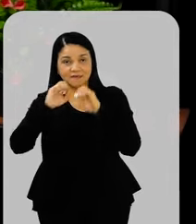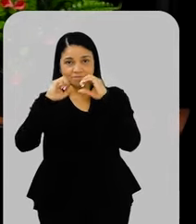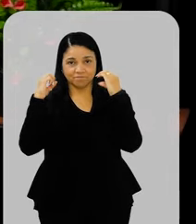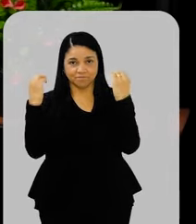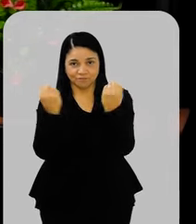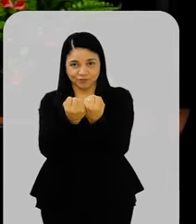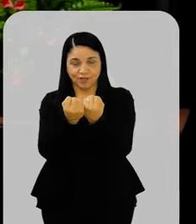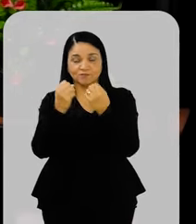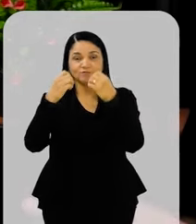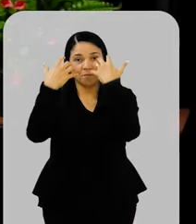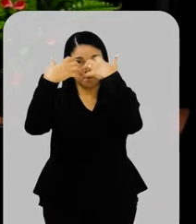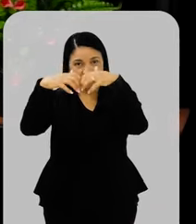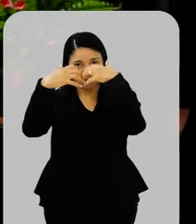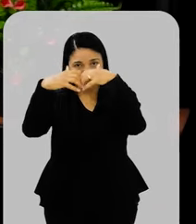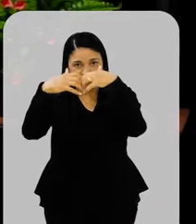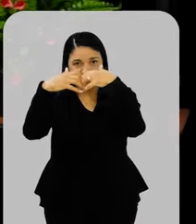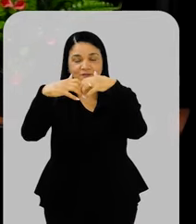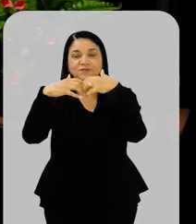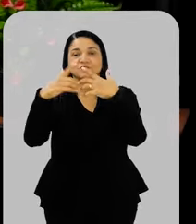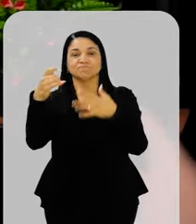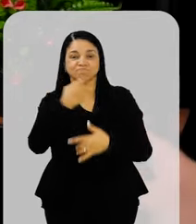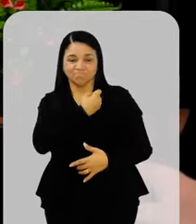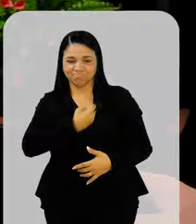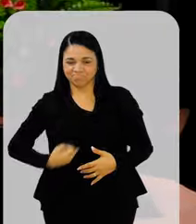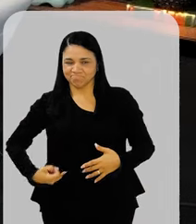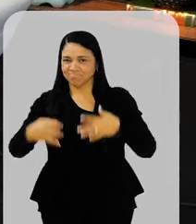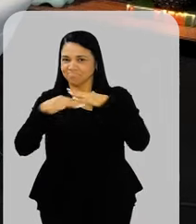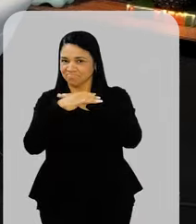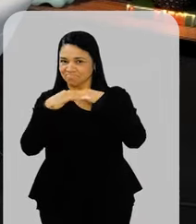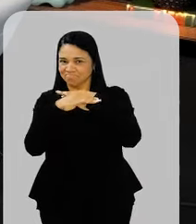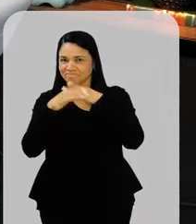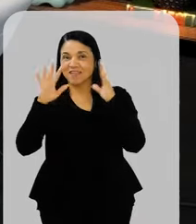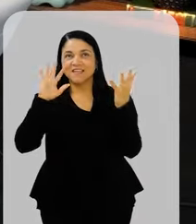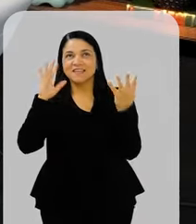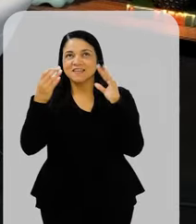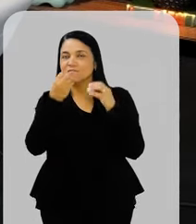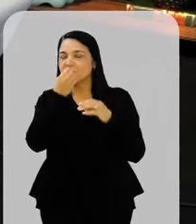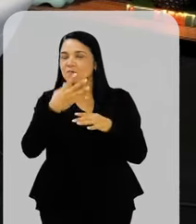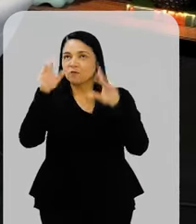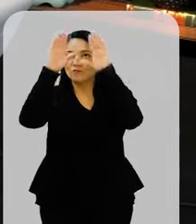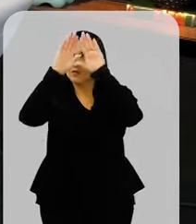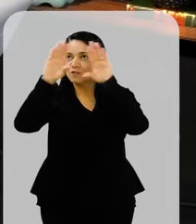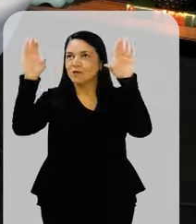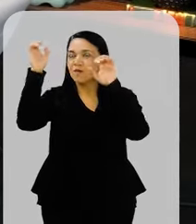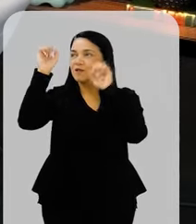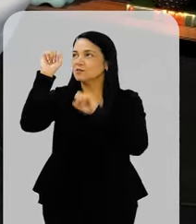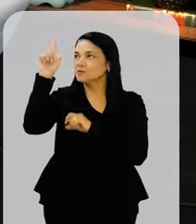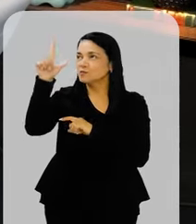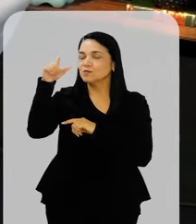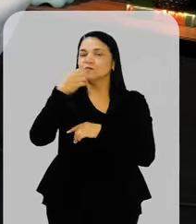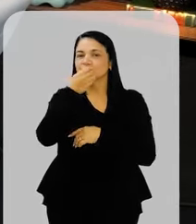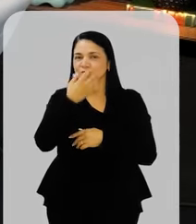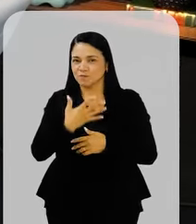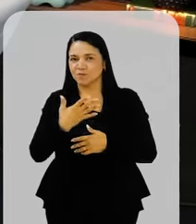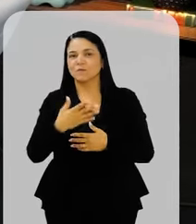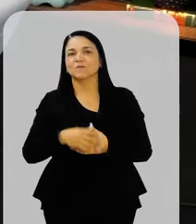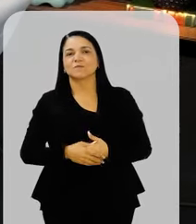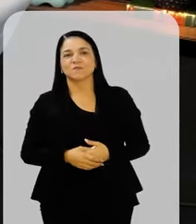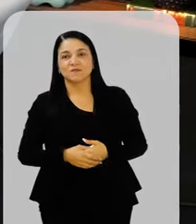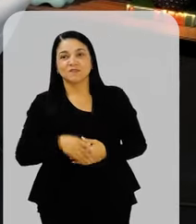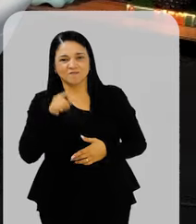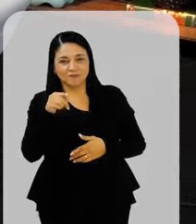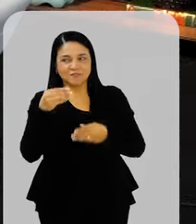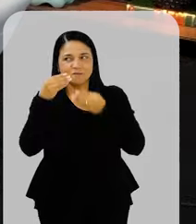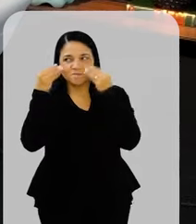Atilio Marotti. Beleza, lá em Petrópolis. Lá em Petrópolis. Na cidade imperial. E clima bom, hein? O céu azul, sol radiante, mas um clima